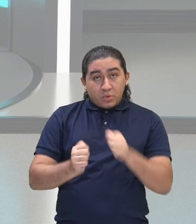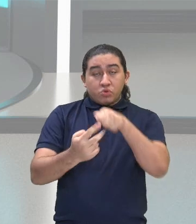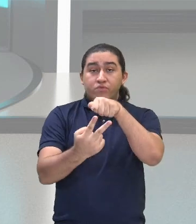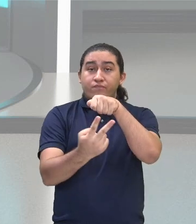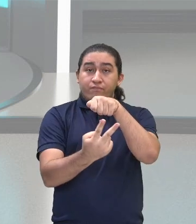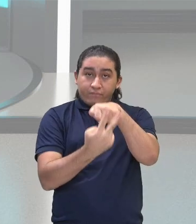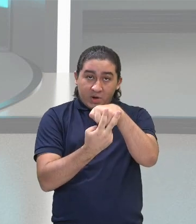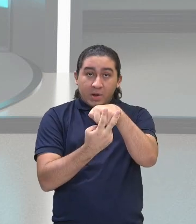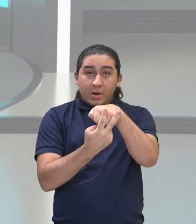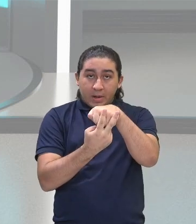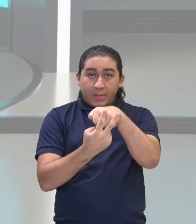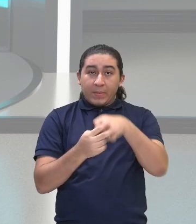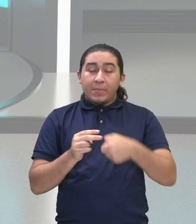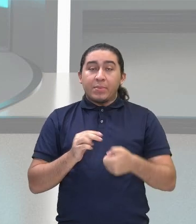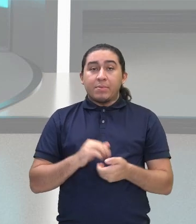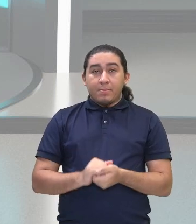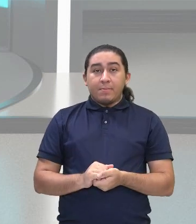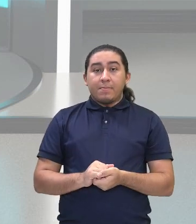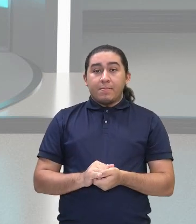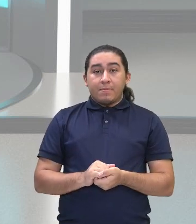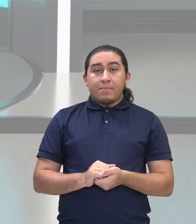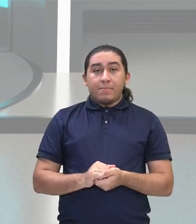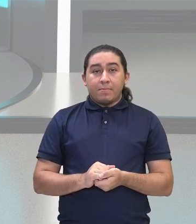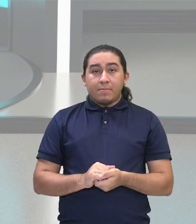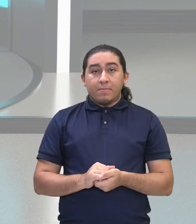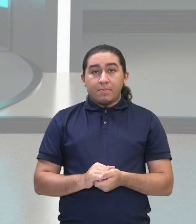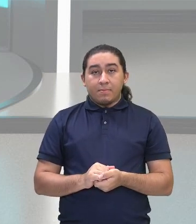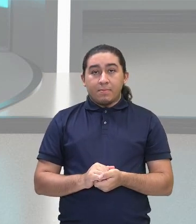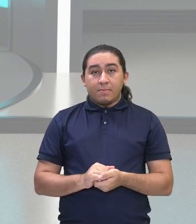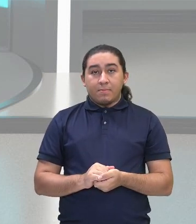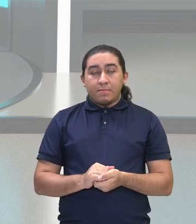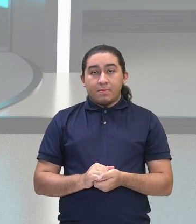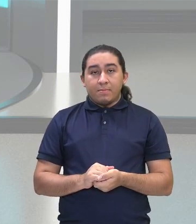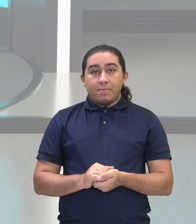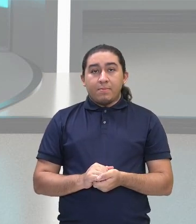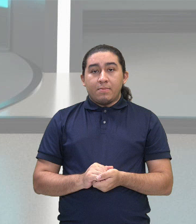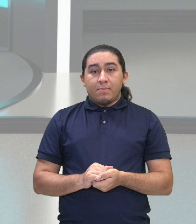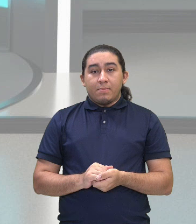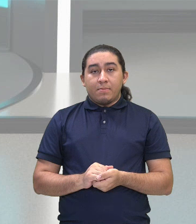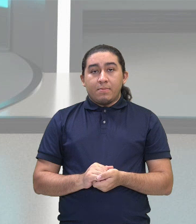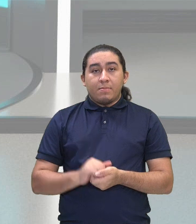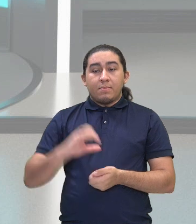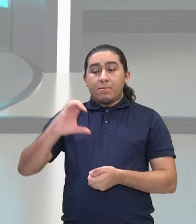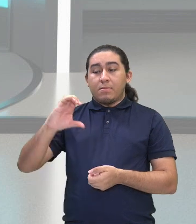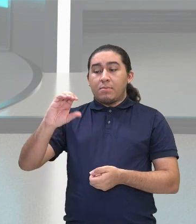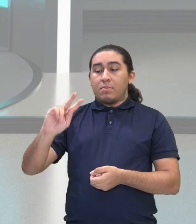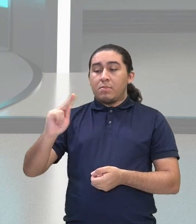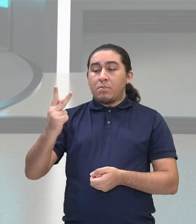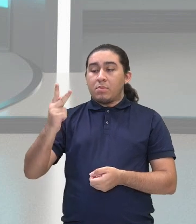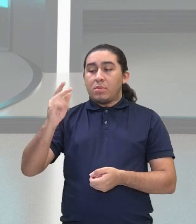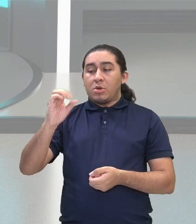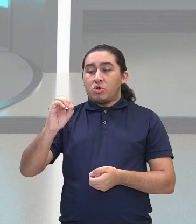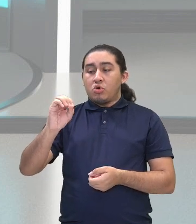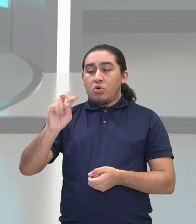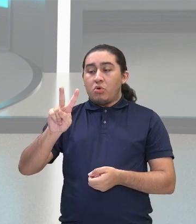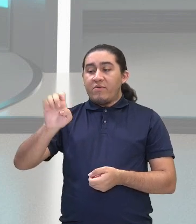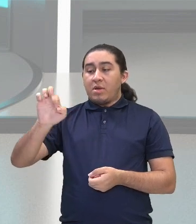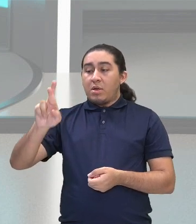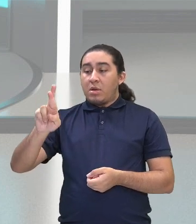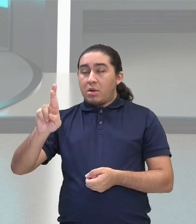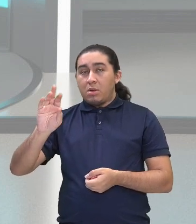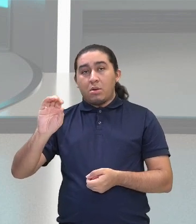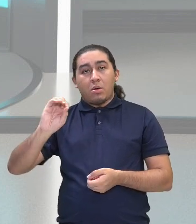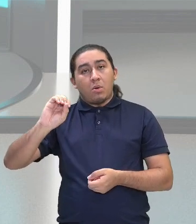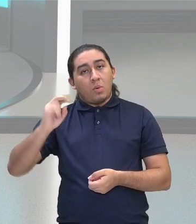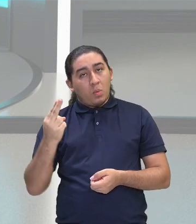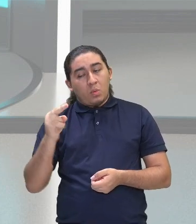ação da natureza. Agora, se você falar chover, é um verbo? Nevar,